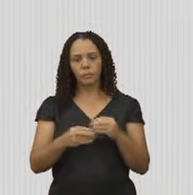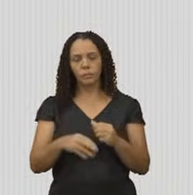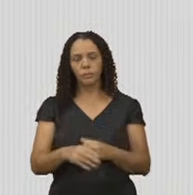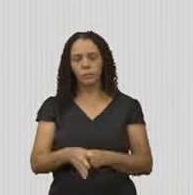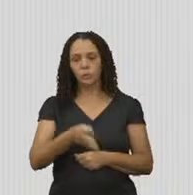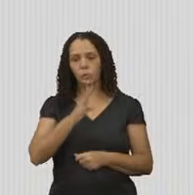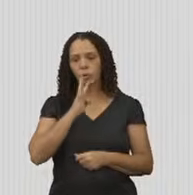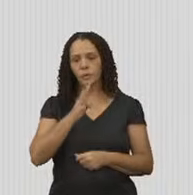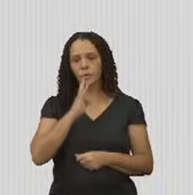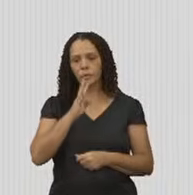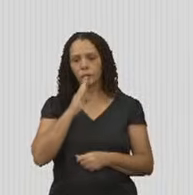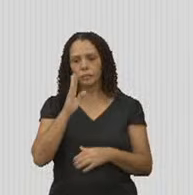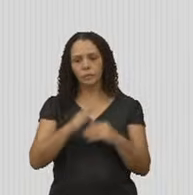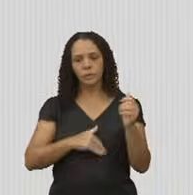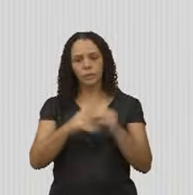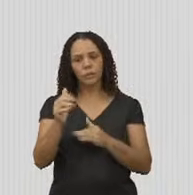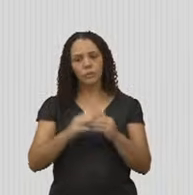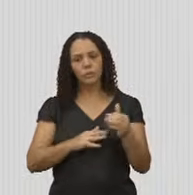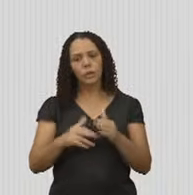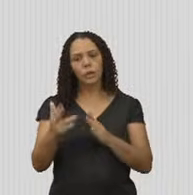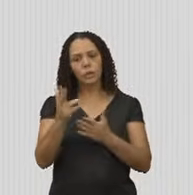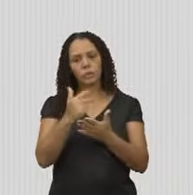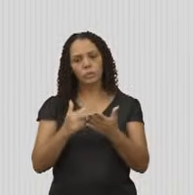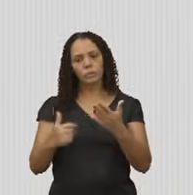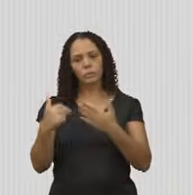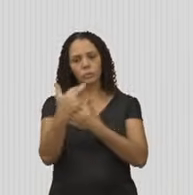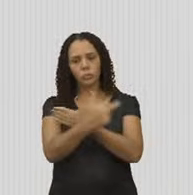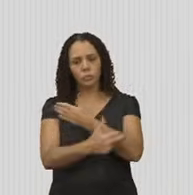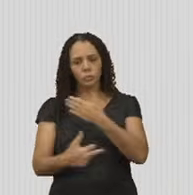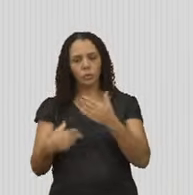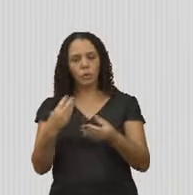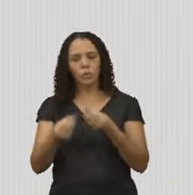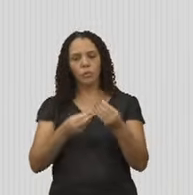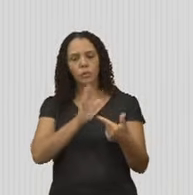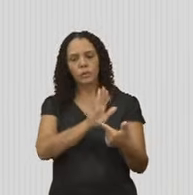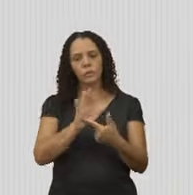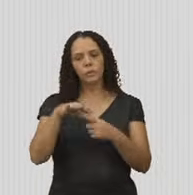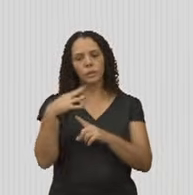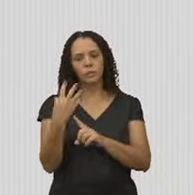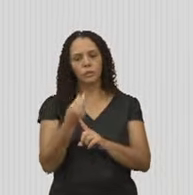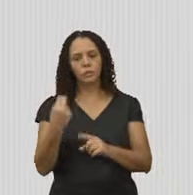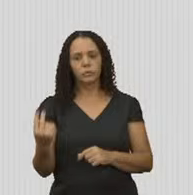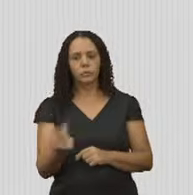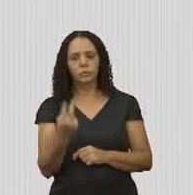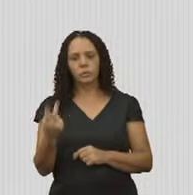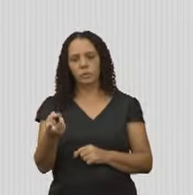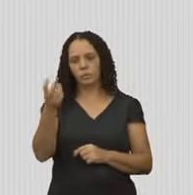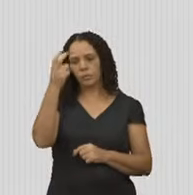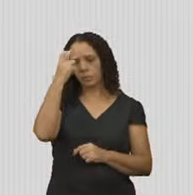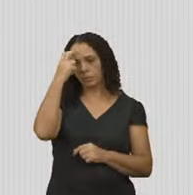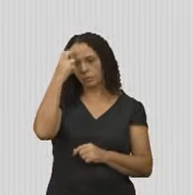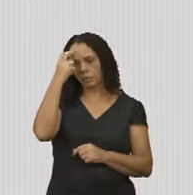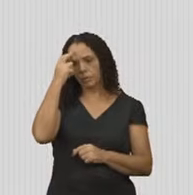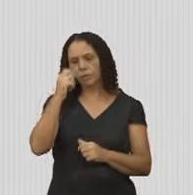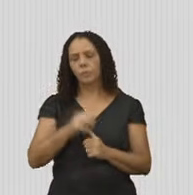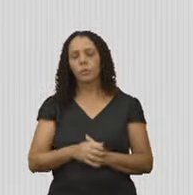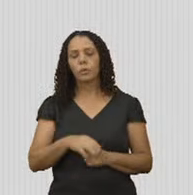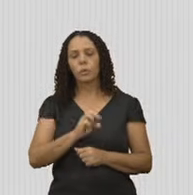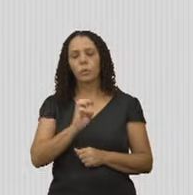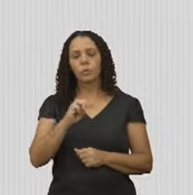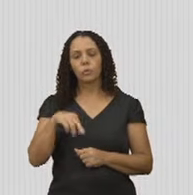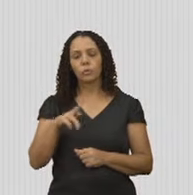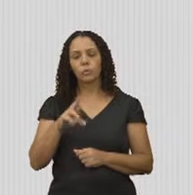a prática do grafite e do muralismo como manifestações artísticas de valor cultural, na ação denominada